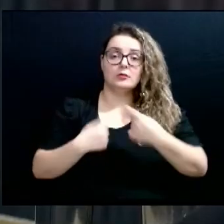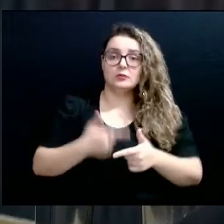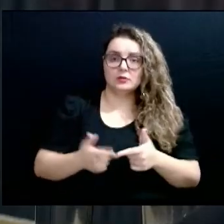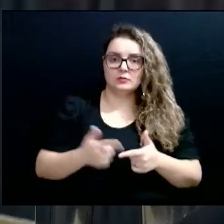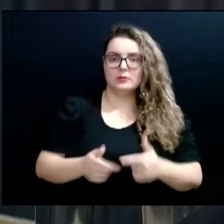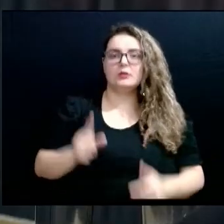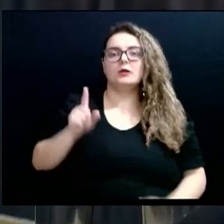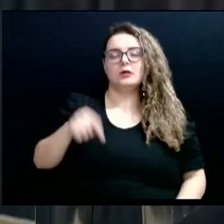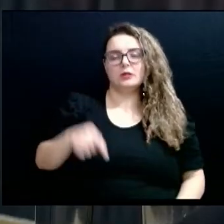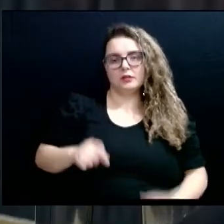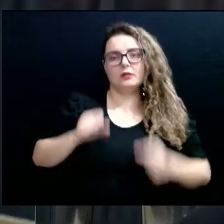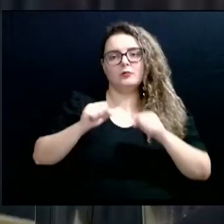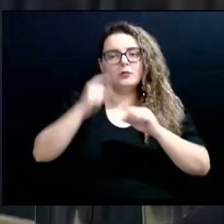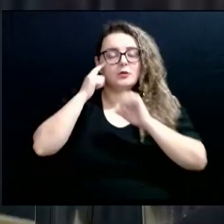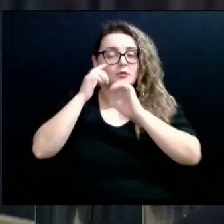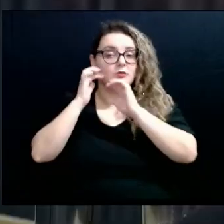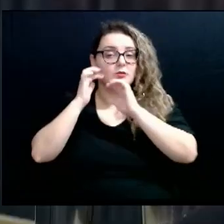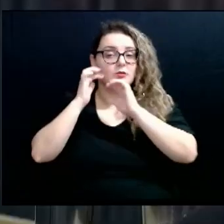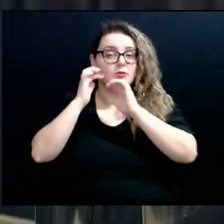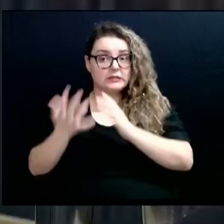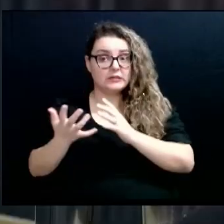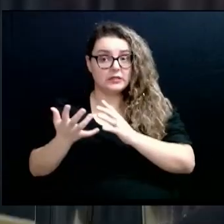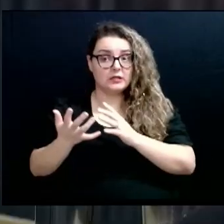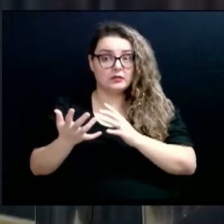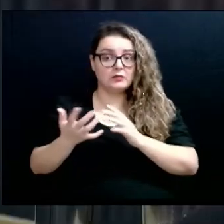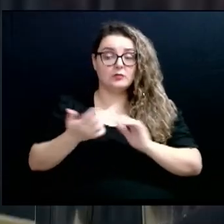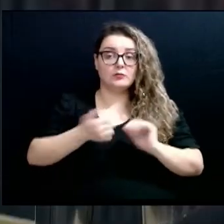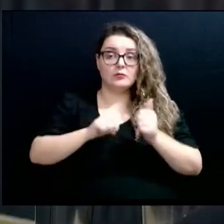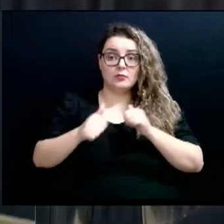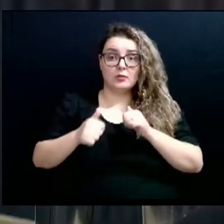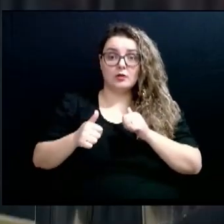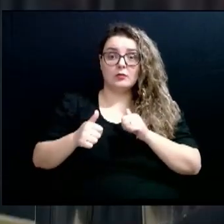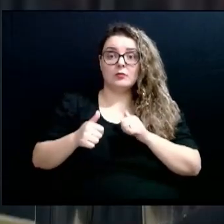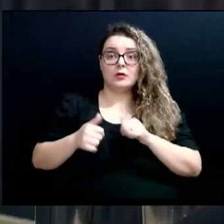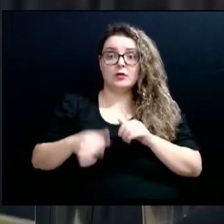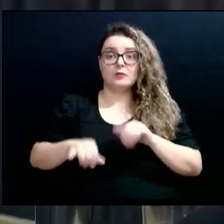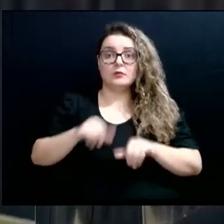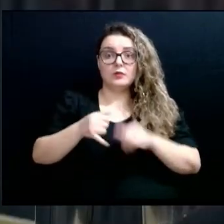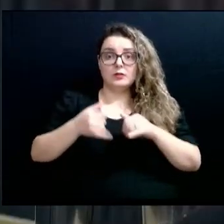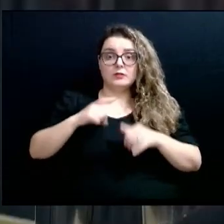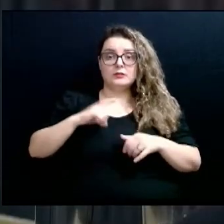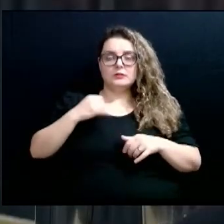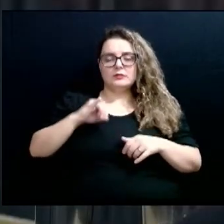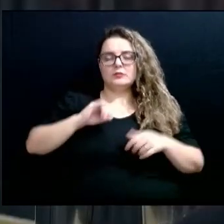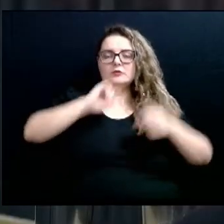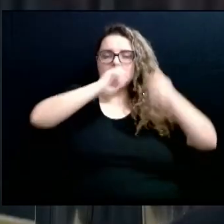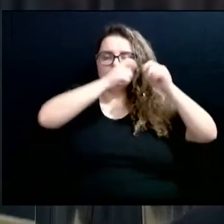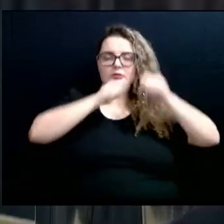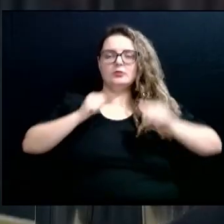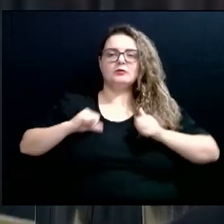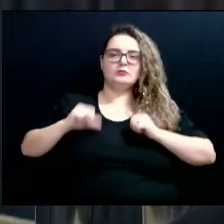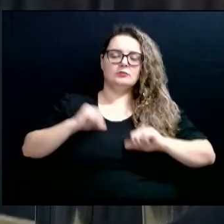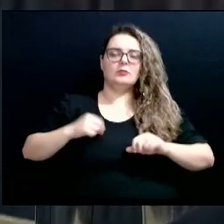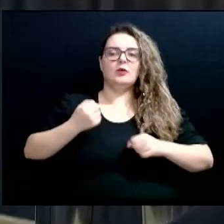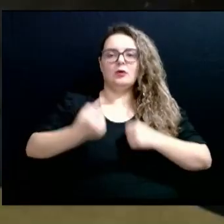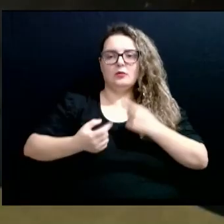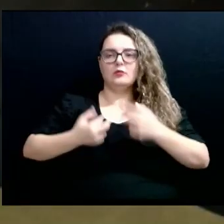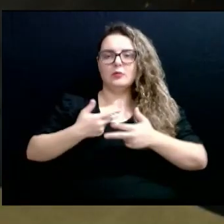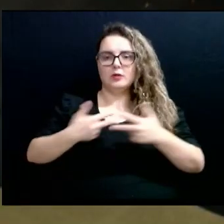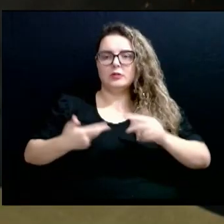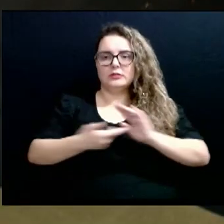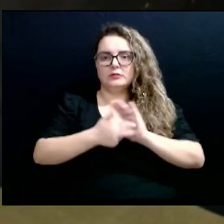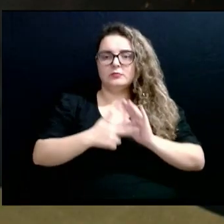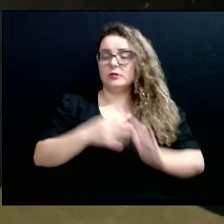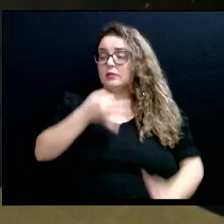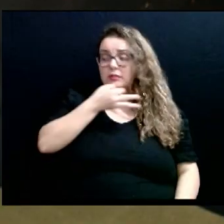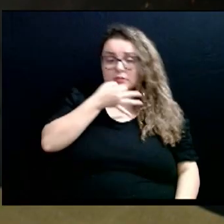pode pensar numa avaliação clínica para ver se tem um transtorno de ansiedade, algo nesse sentido. Excelente, excelente.